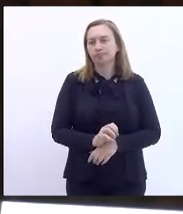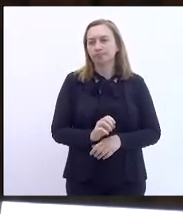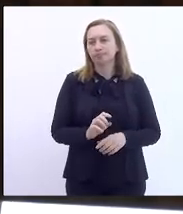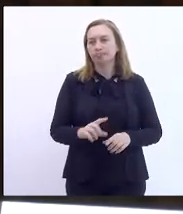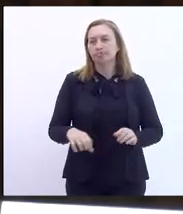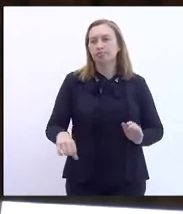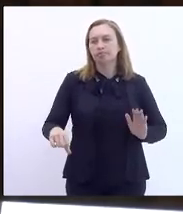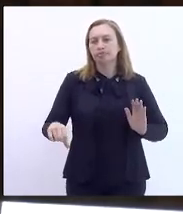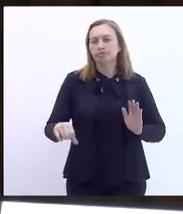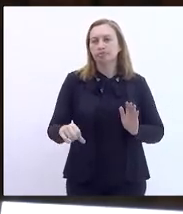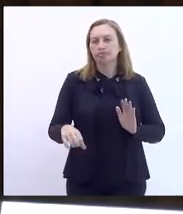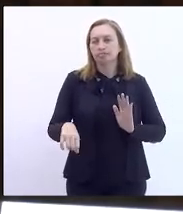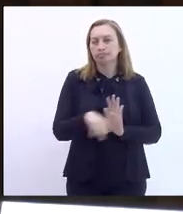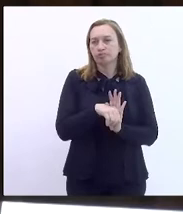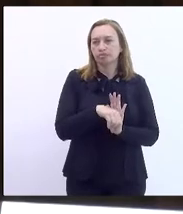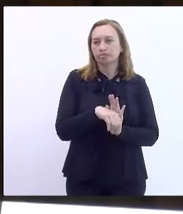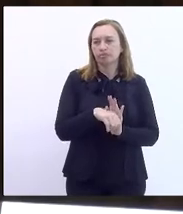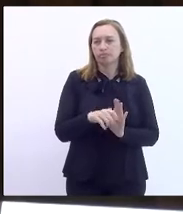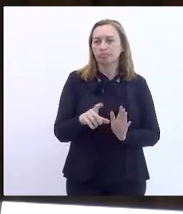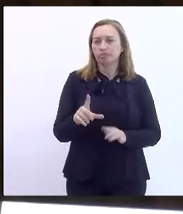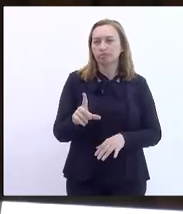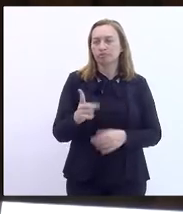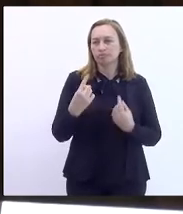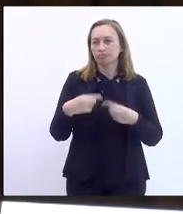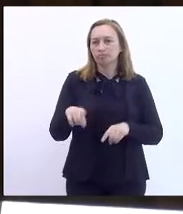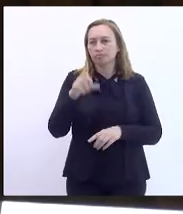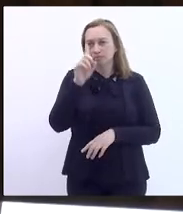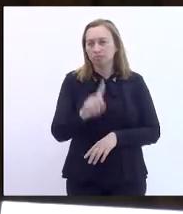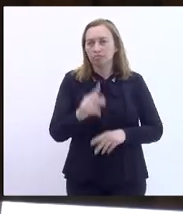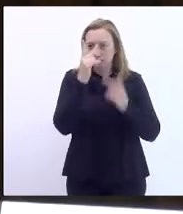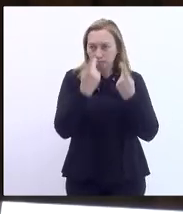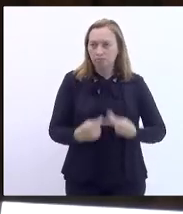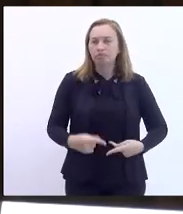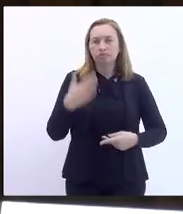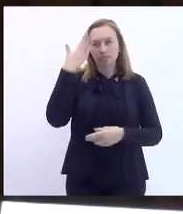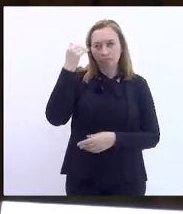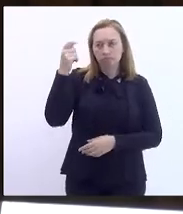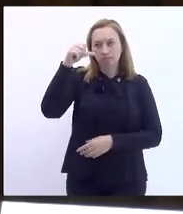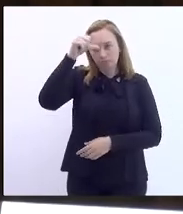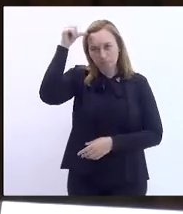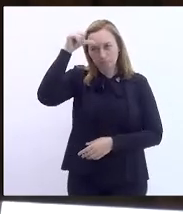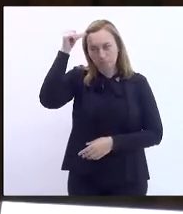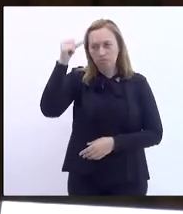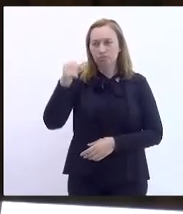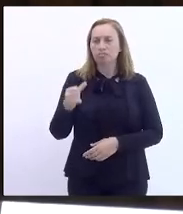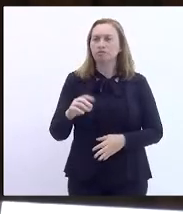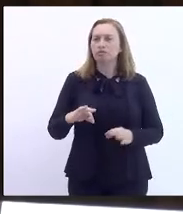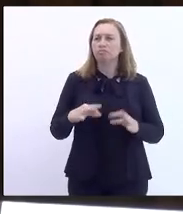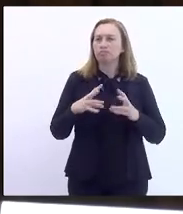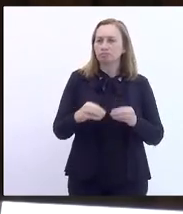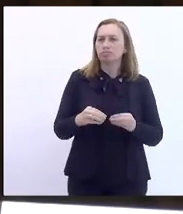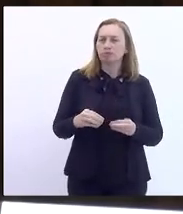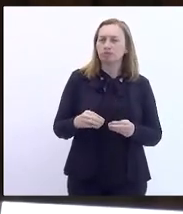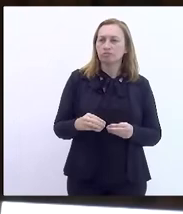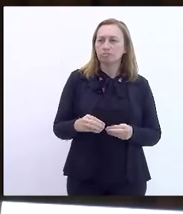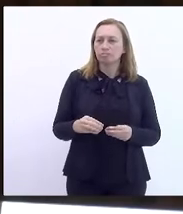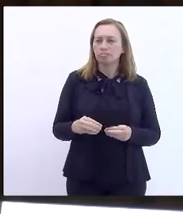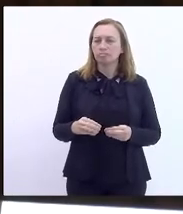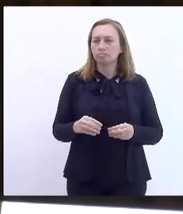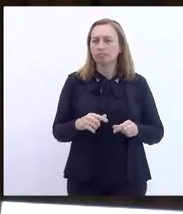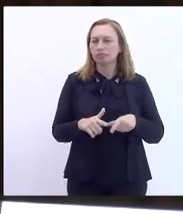de direitos humanos que nós temos e a gente sabe que quando Castro com toda sua costura em